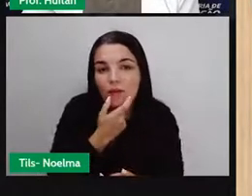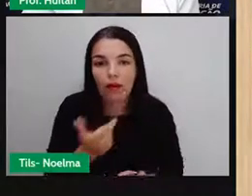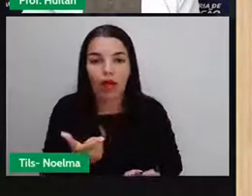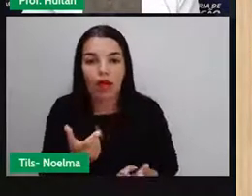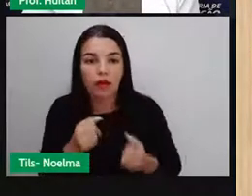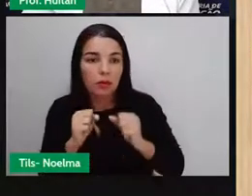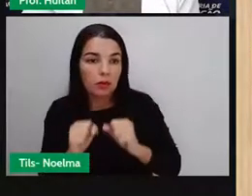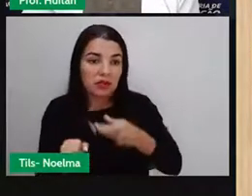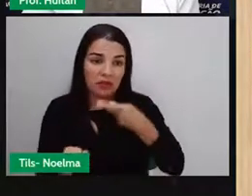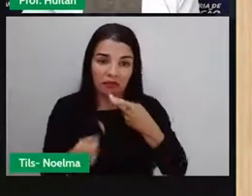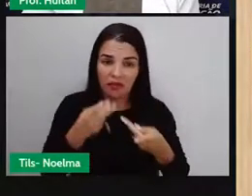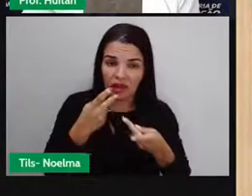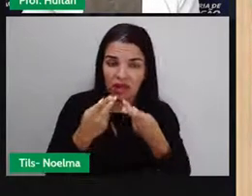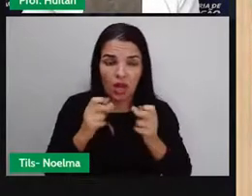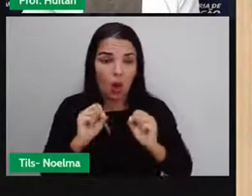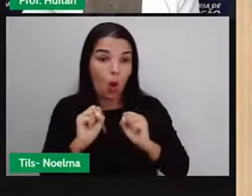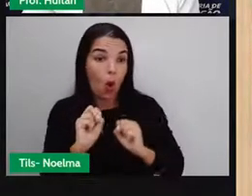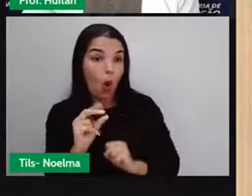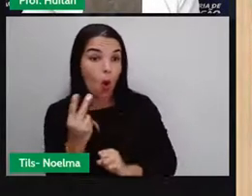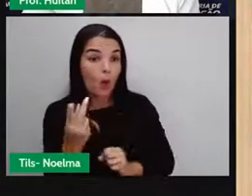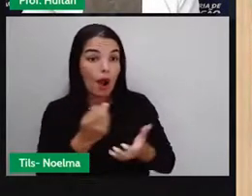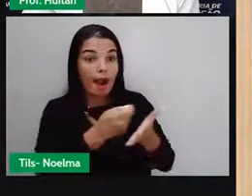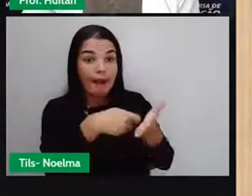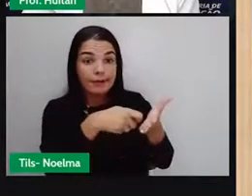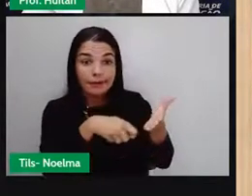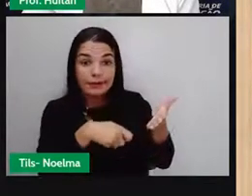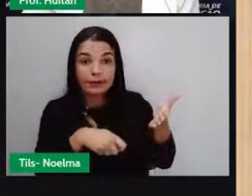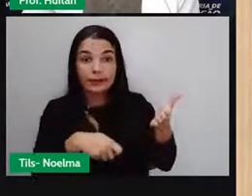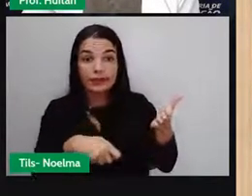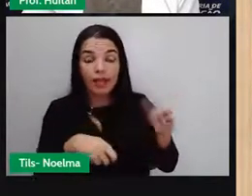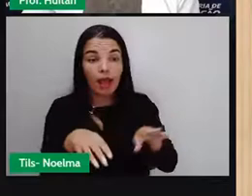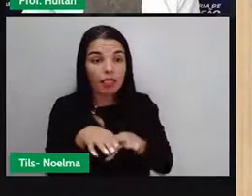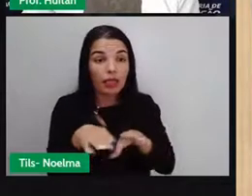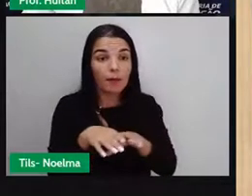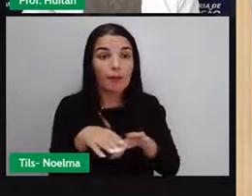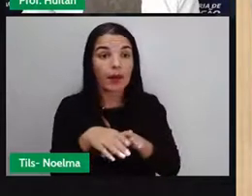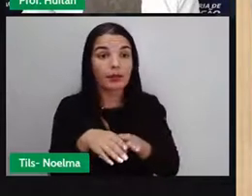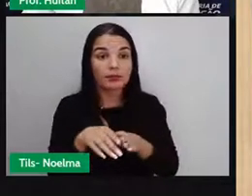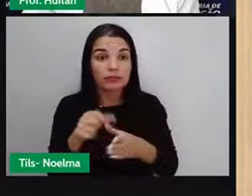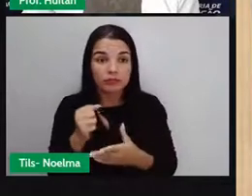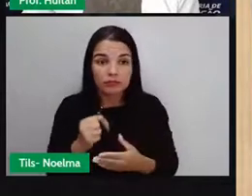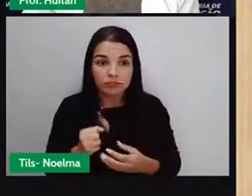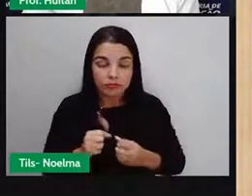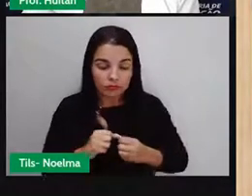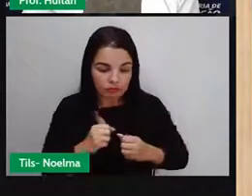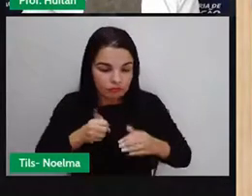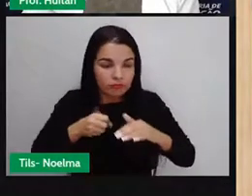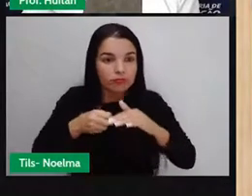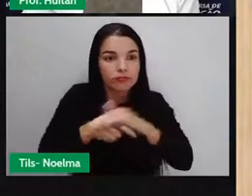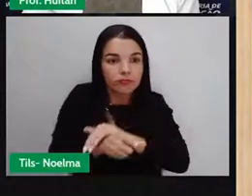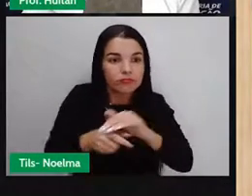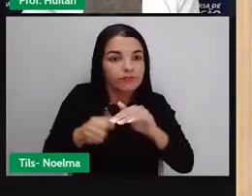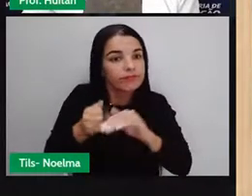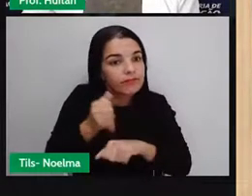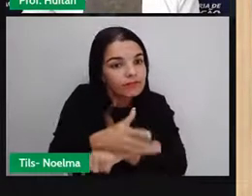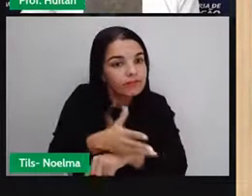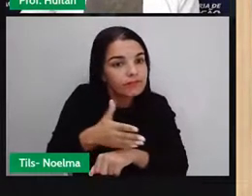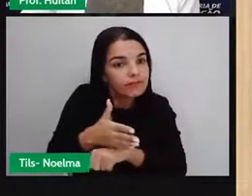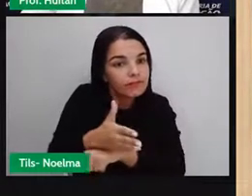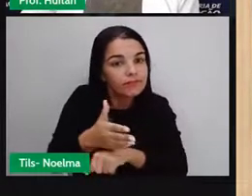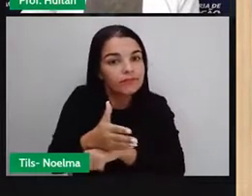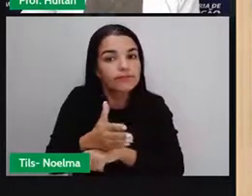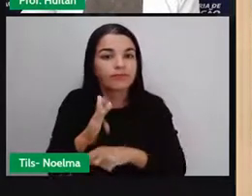da fala ou da escrita. Para estimular a empatia, a solidariedade, o